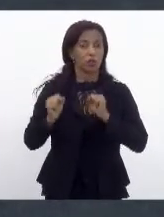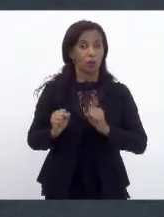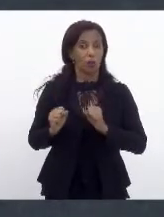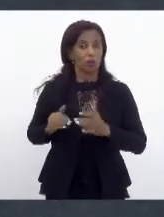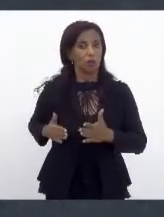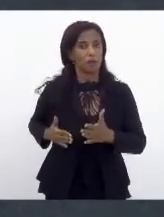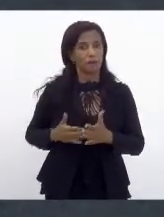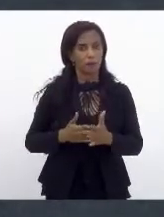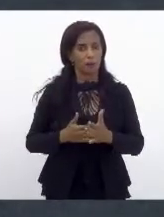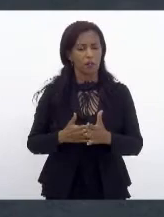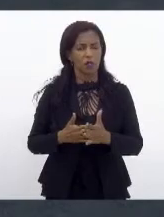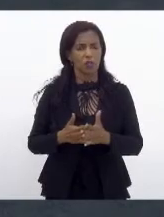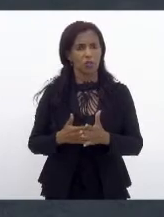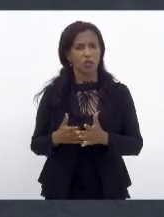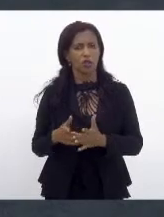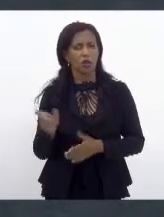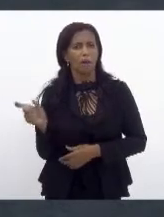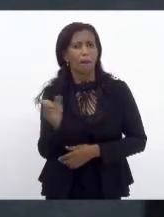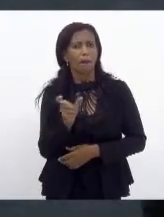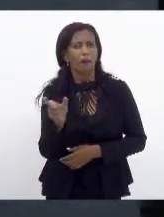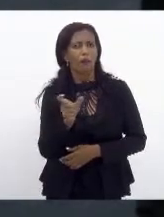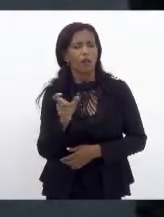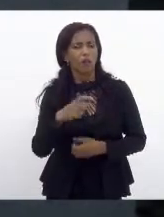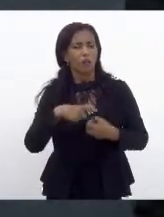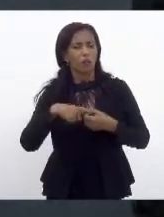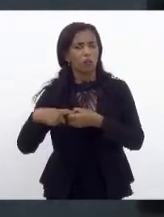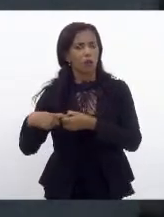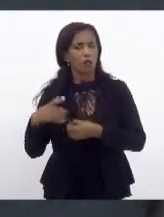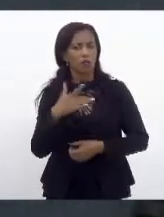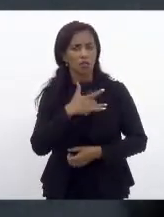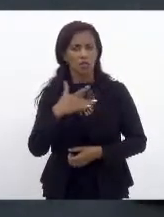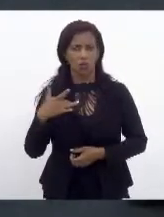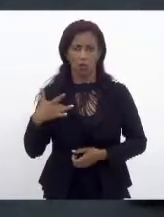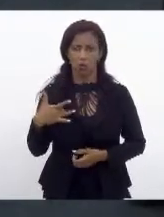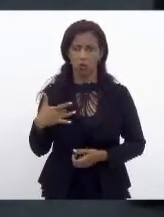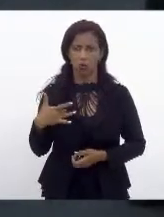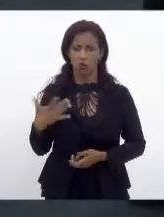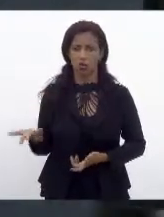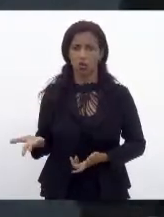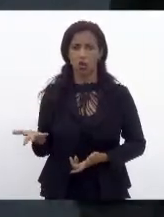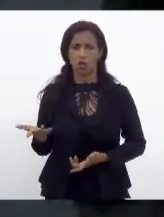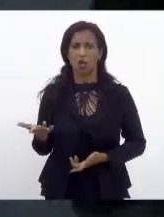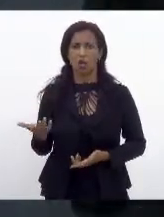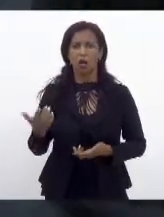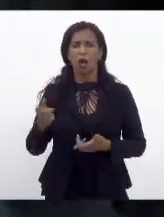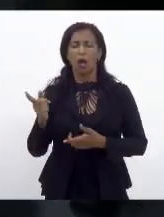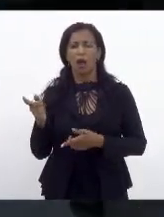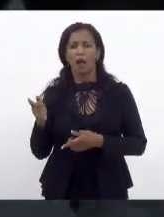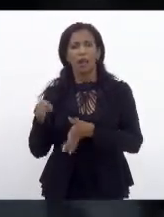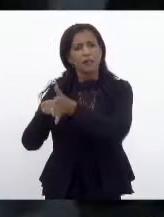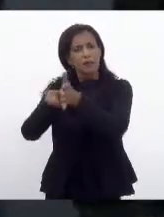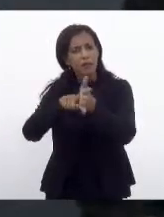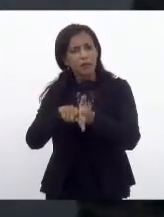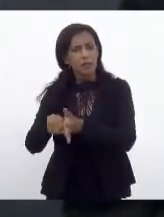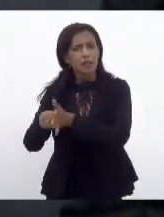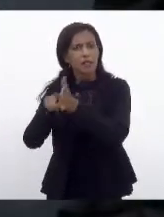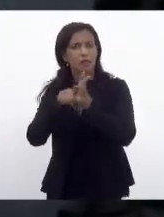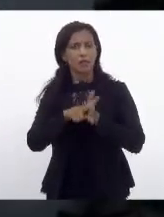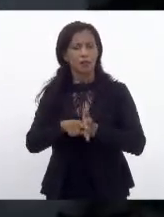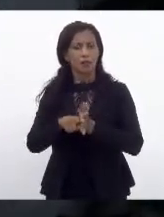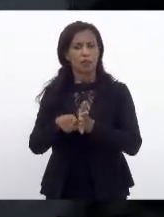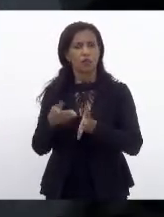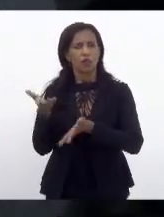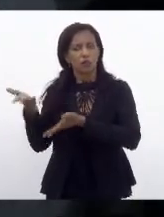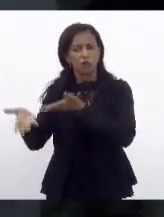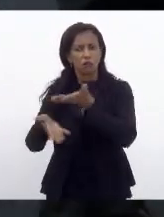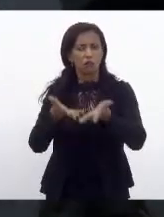impedir que os planos de saúde realizem vedações à realização de consultas e sessões